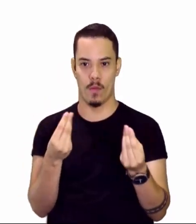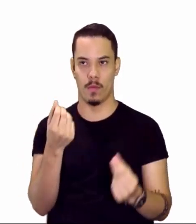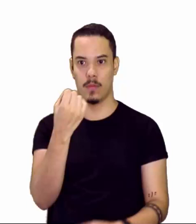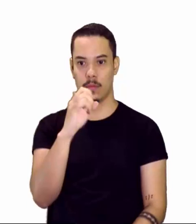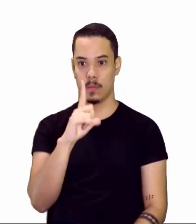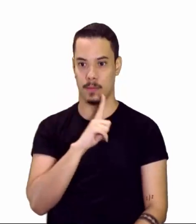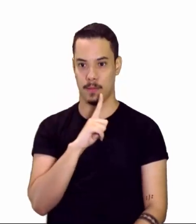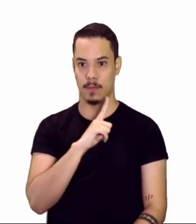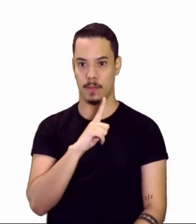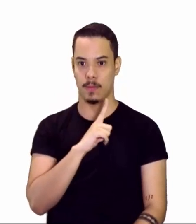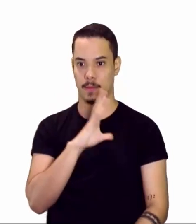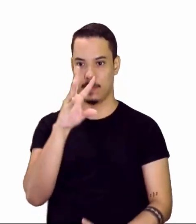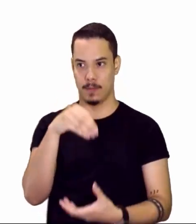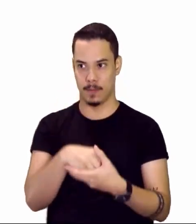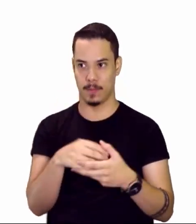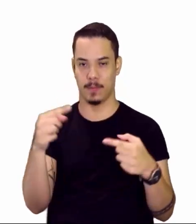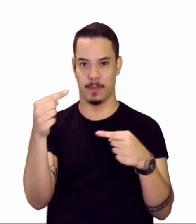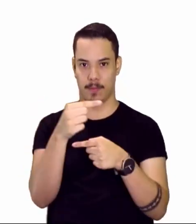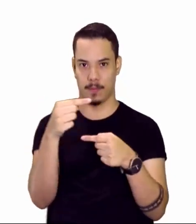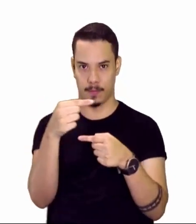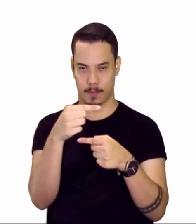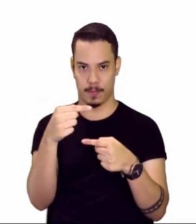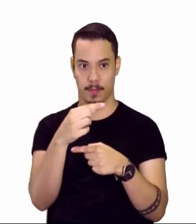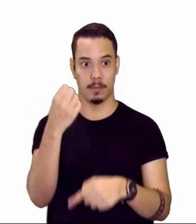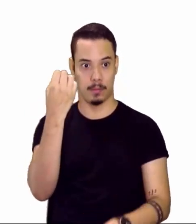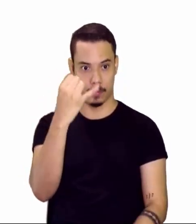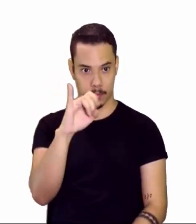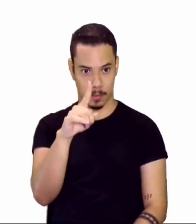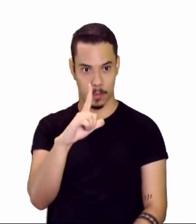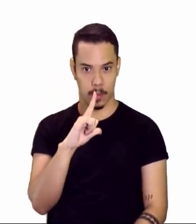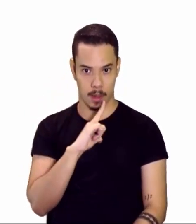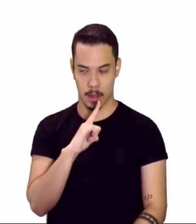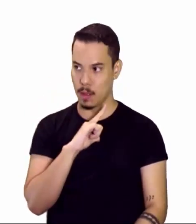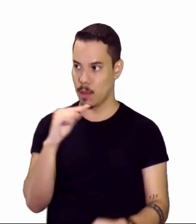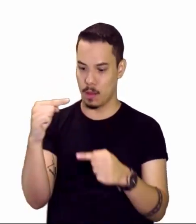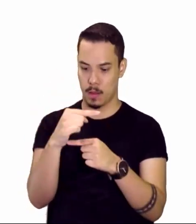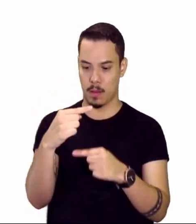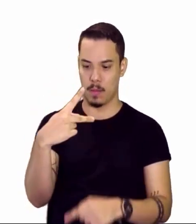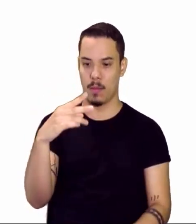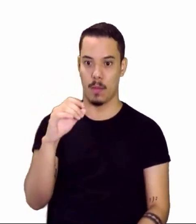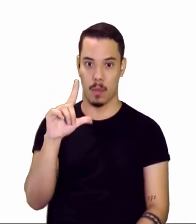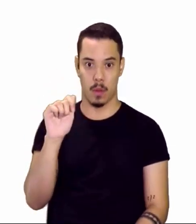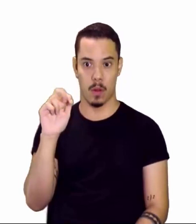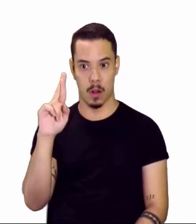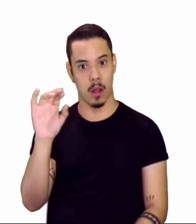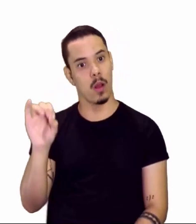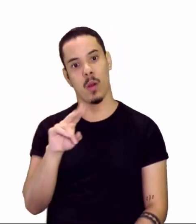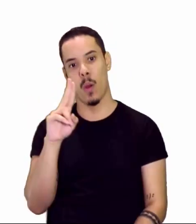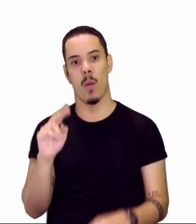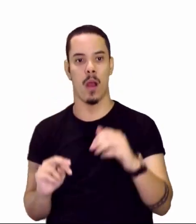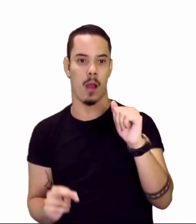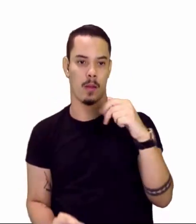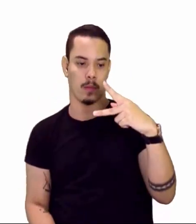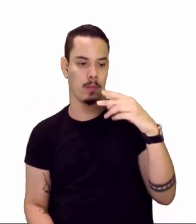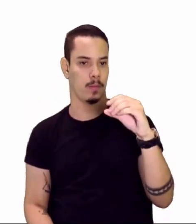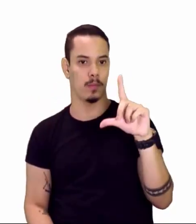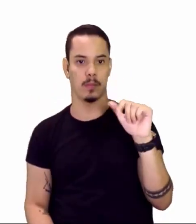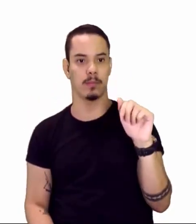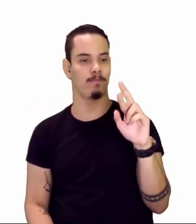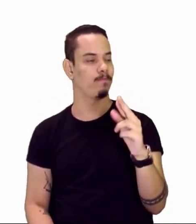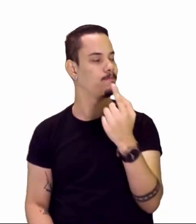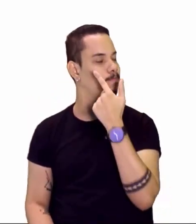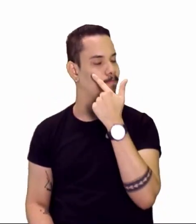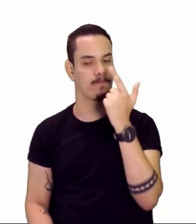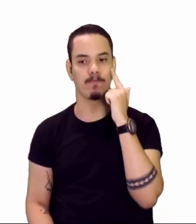em substância polar. Se você tiver uma substância polar com uma substância apolar, não